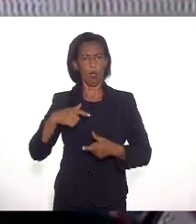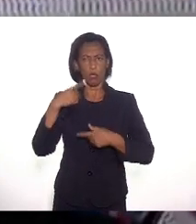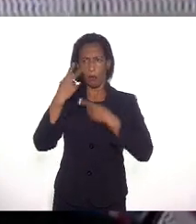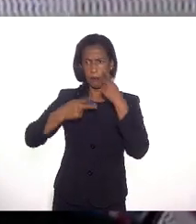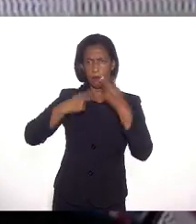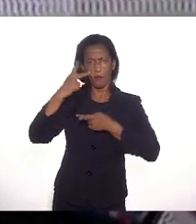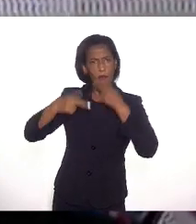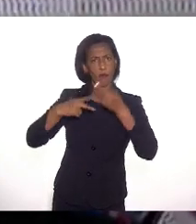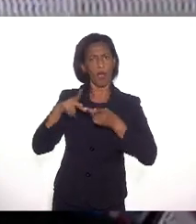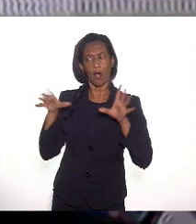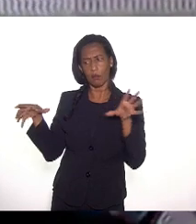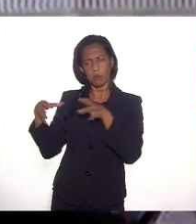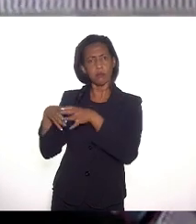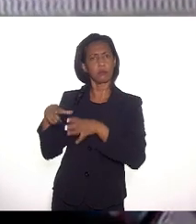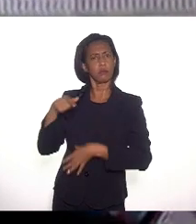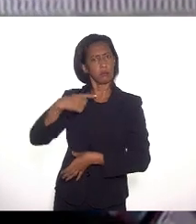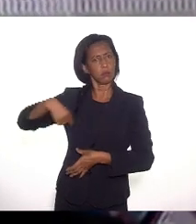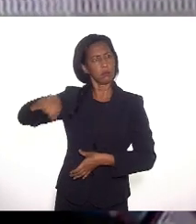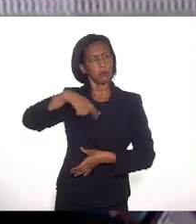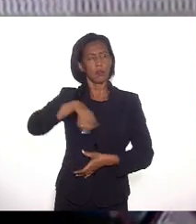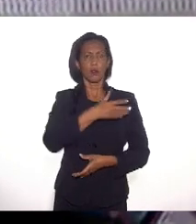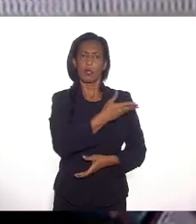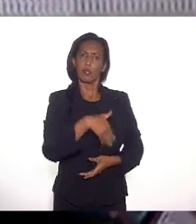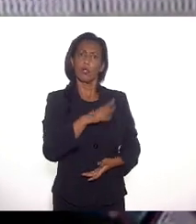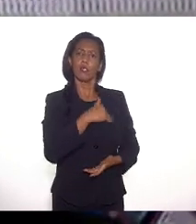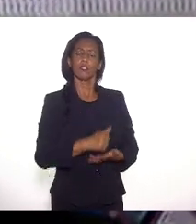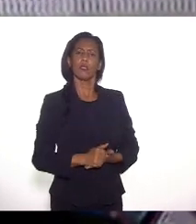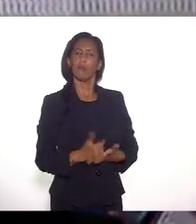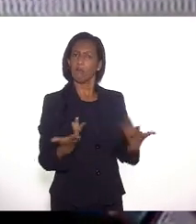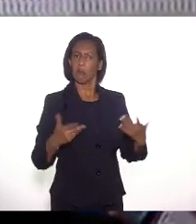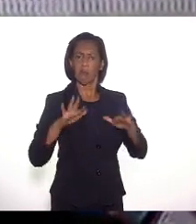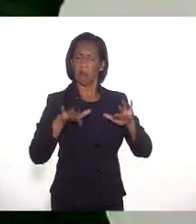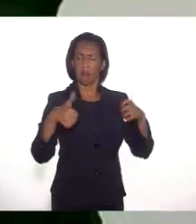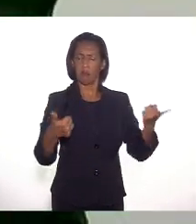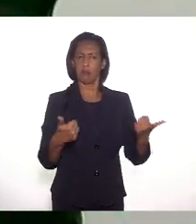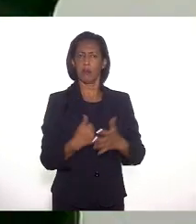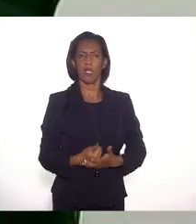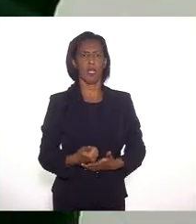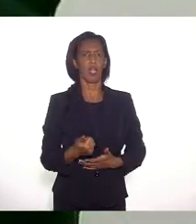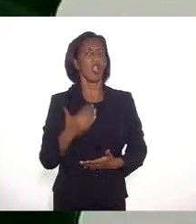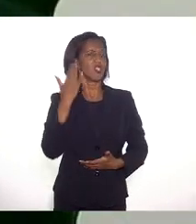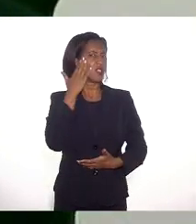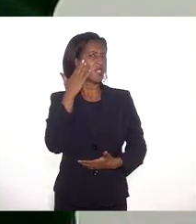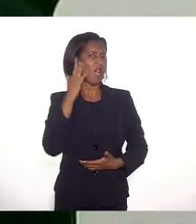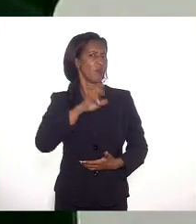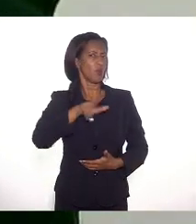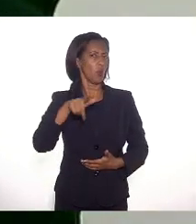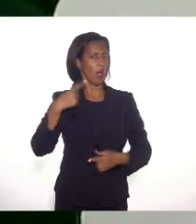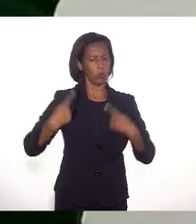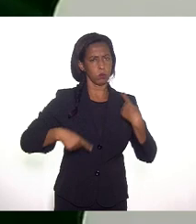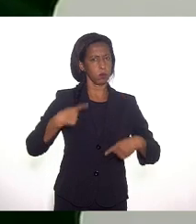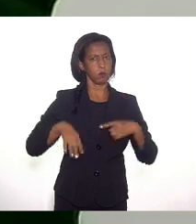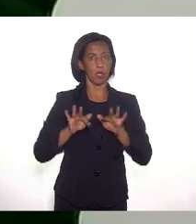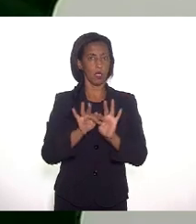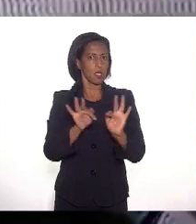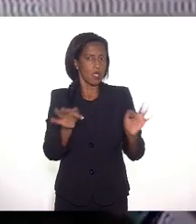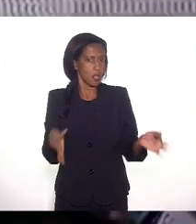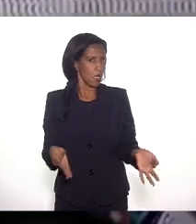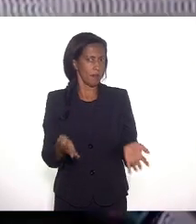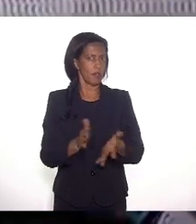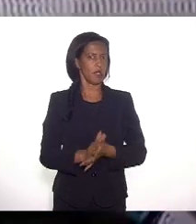A esse colegiado e com certeza, fique tranquilo. Tá a gente bom. Sabe que não é um debate simples, não é fácil, não é